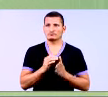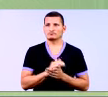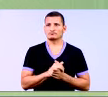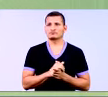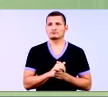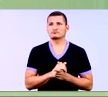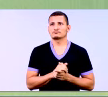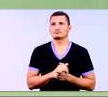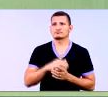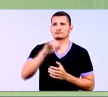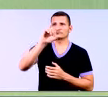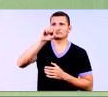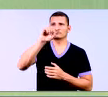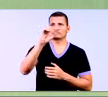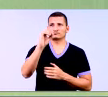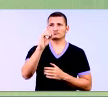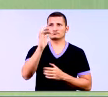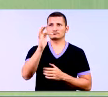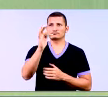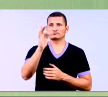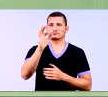né, o software.